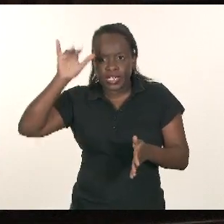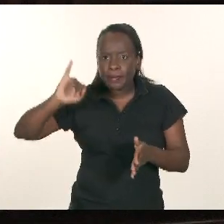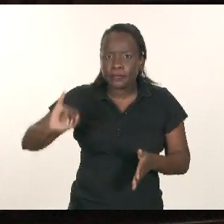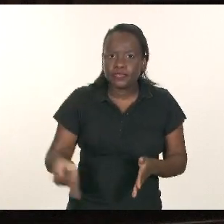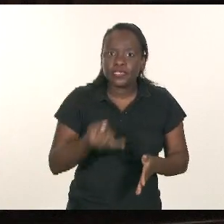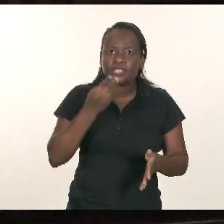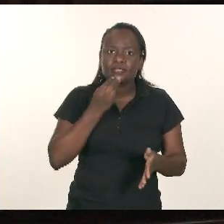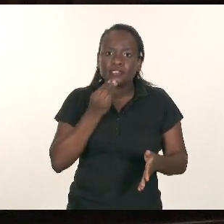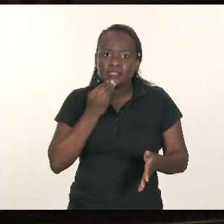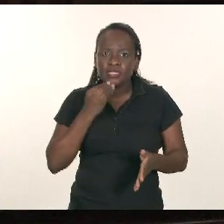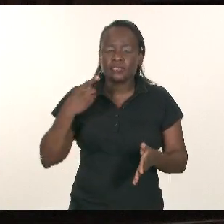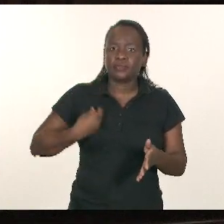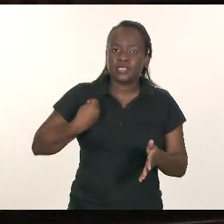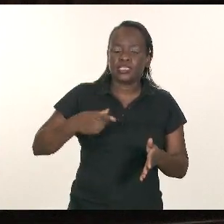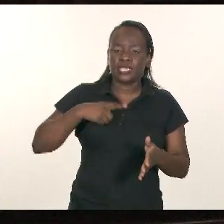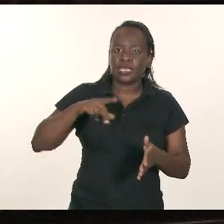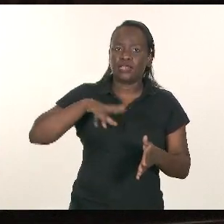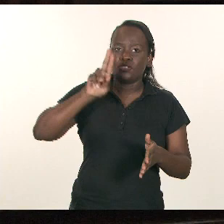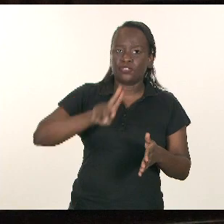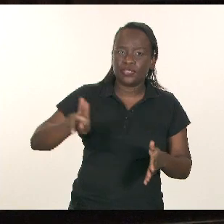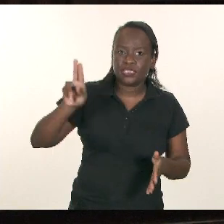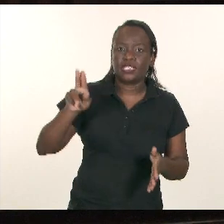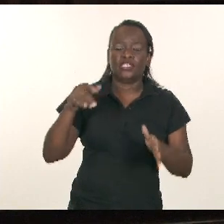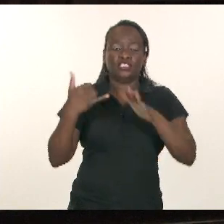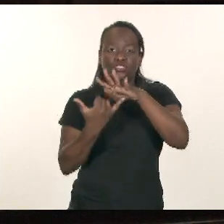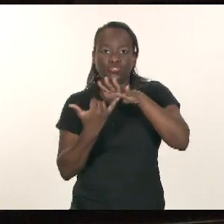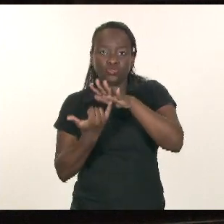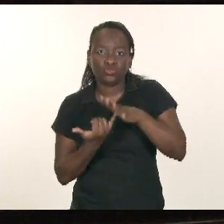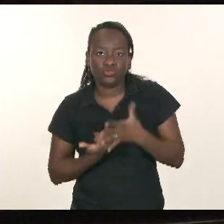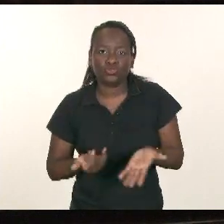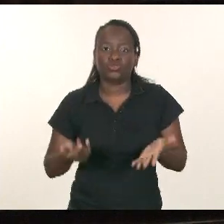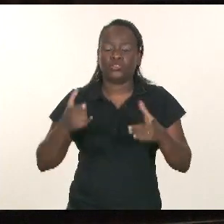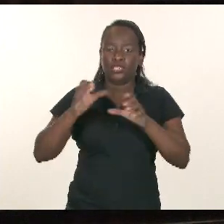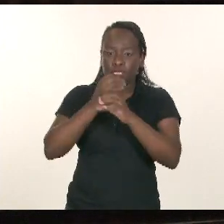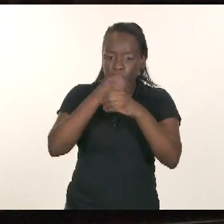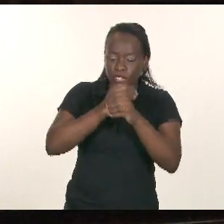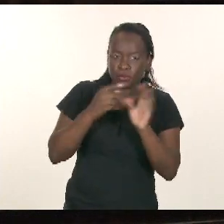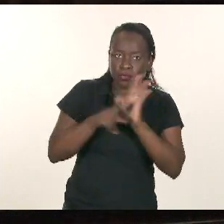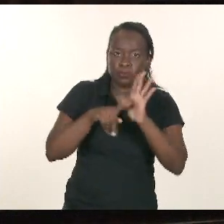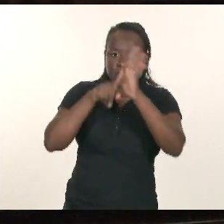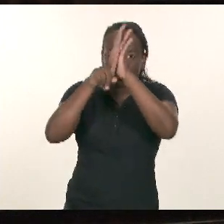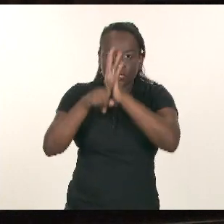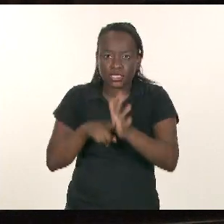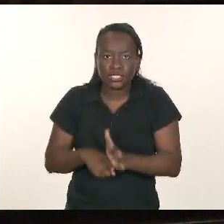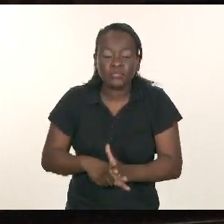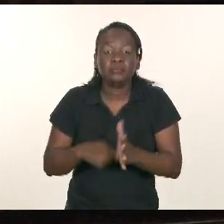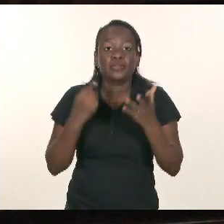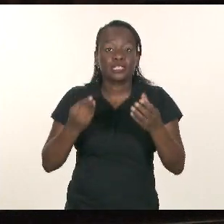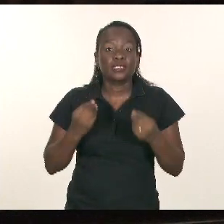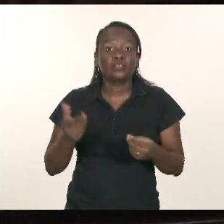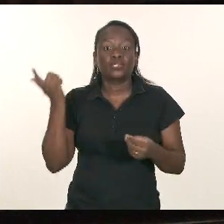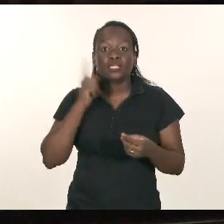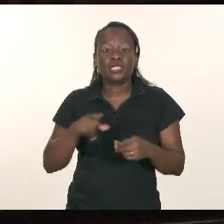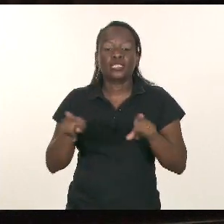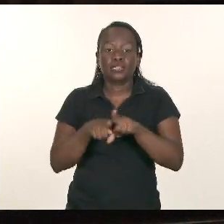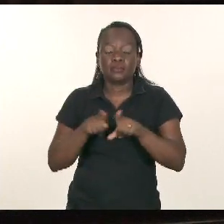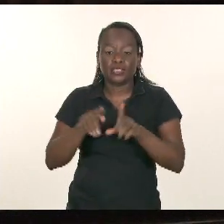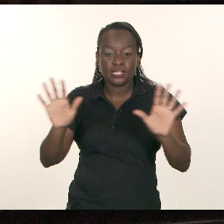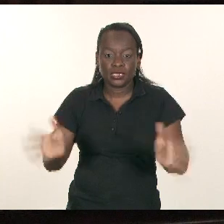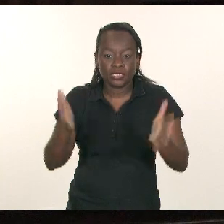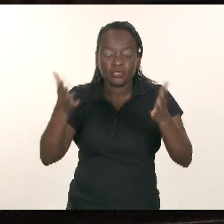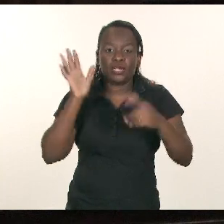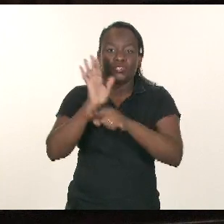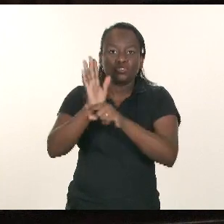da presença das nossas universidades, dos nossos institutos, dos nossos laboratórios de pesquisa, para que eles possam também ser indutores